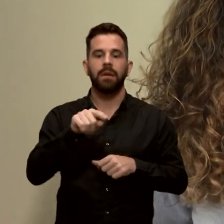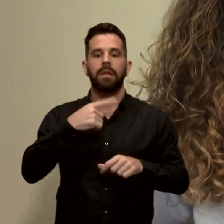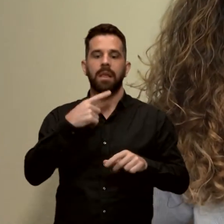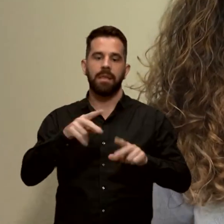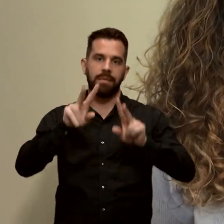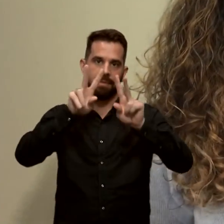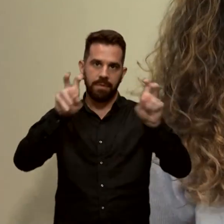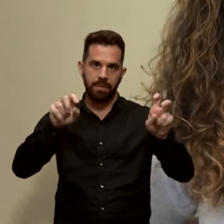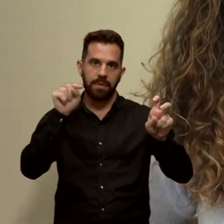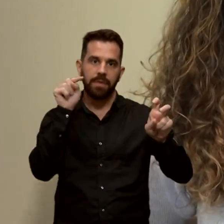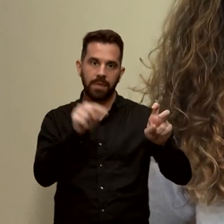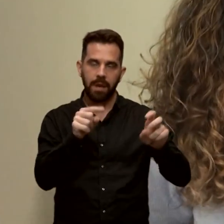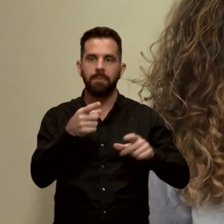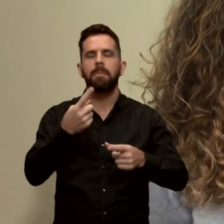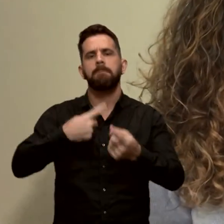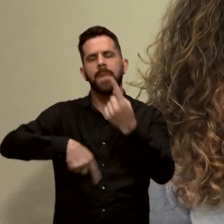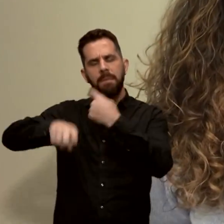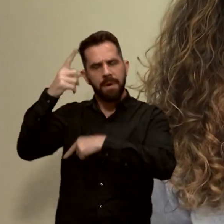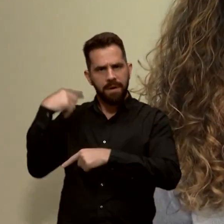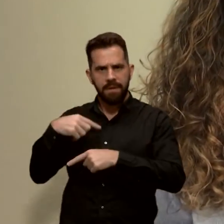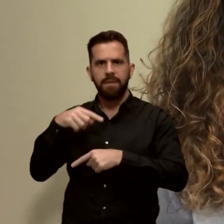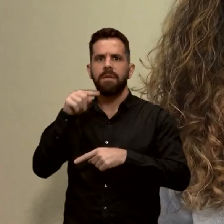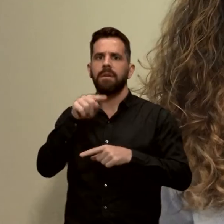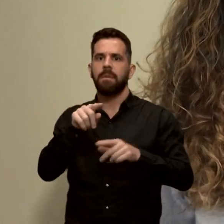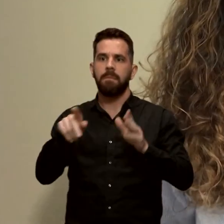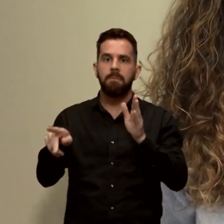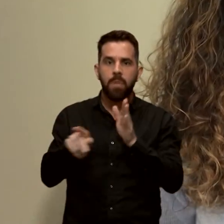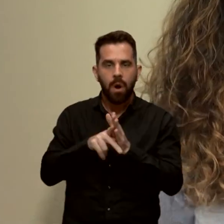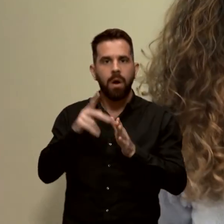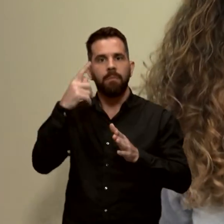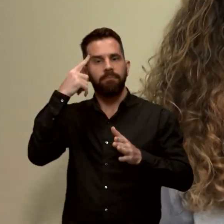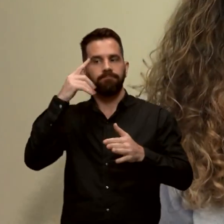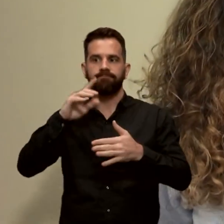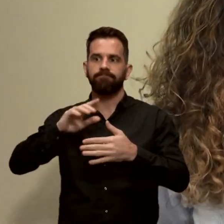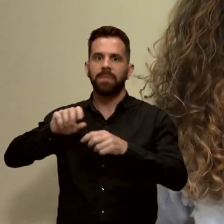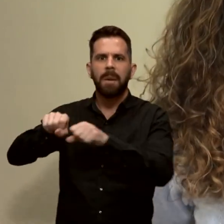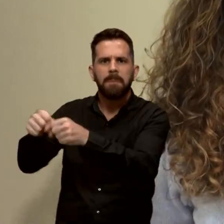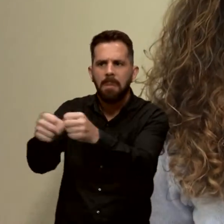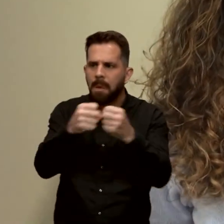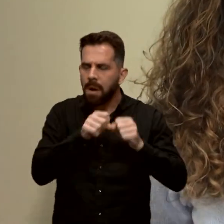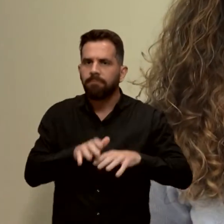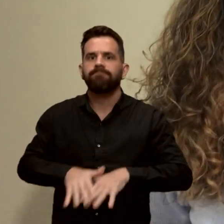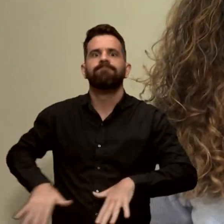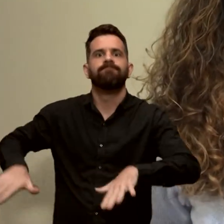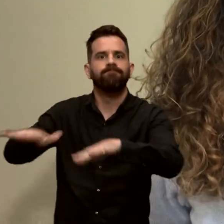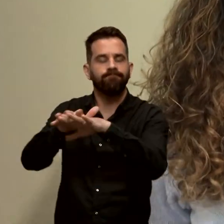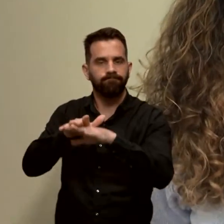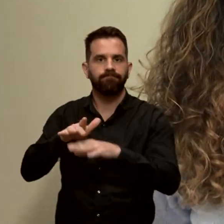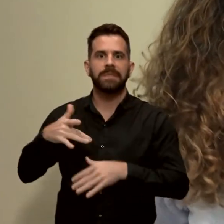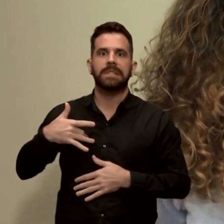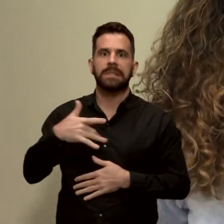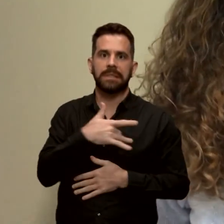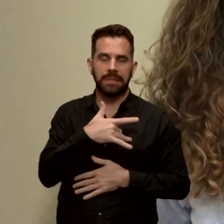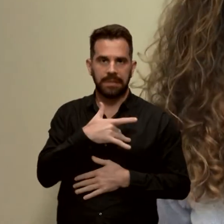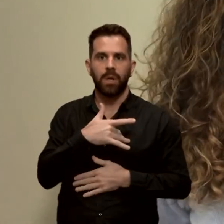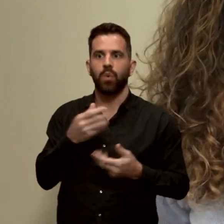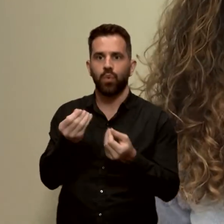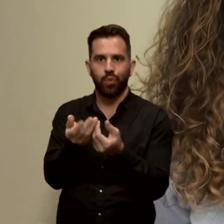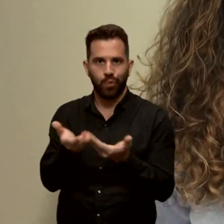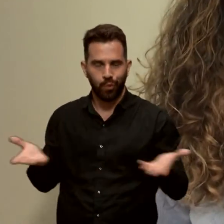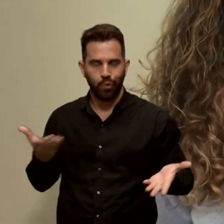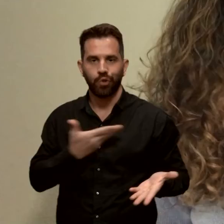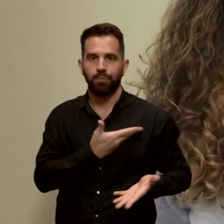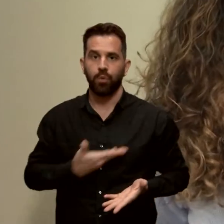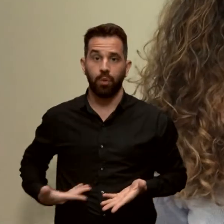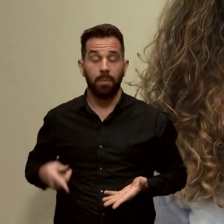avanços do neoliberalismo imperialista no desmonte da reforma psiquiátrica e da saúde pública. O evento é aberto a todos os